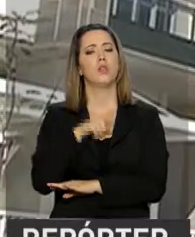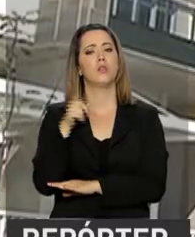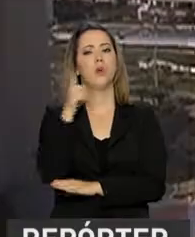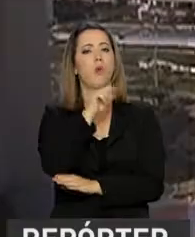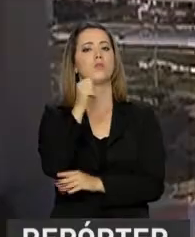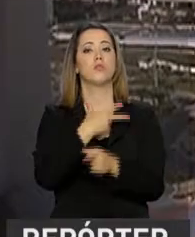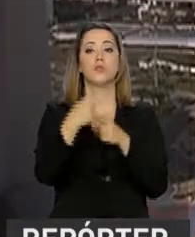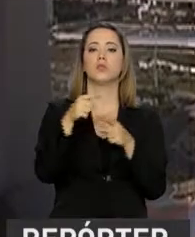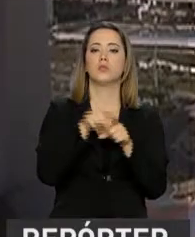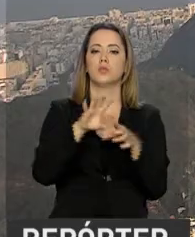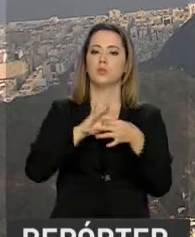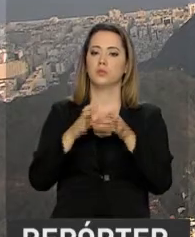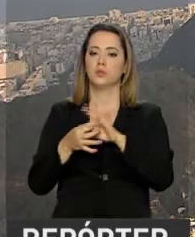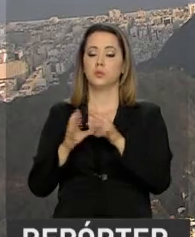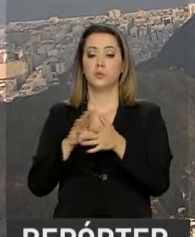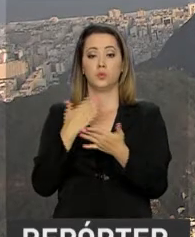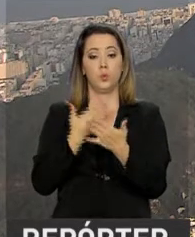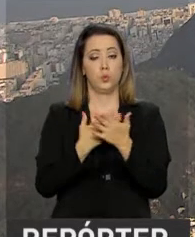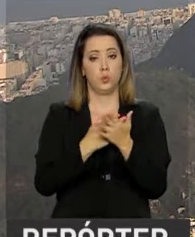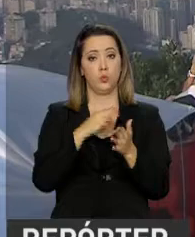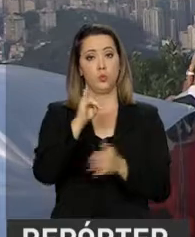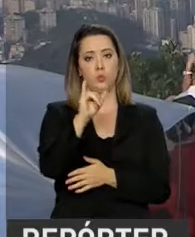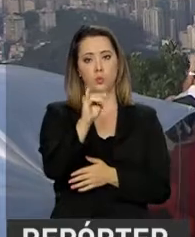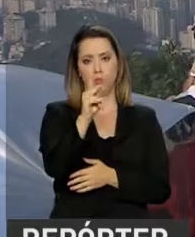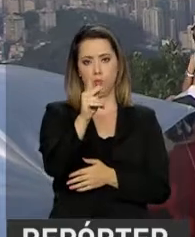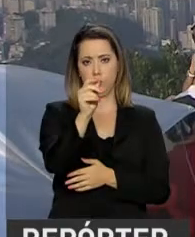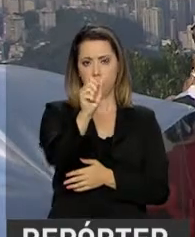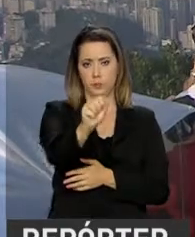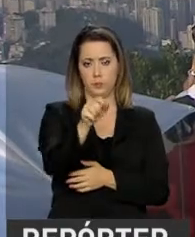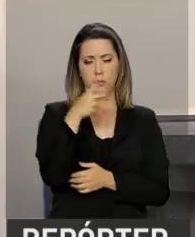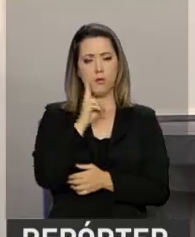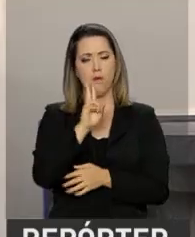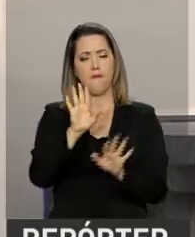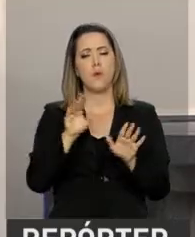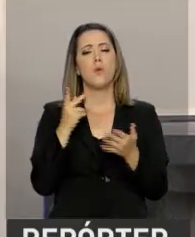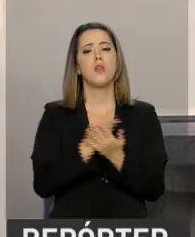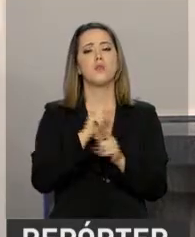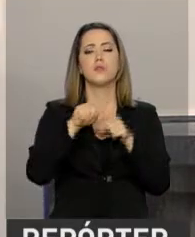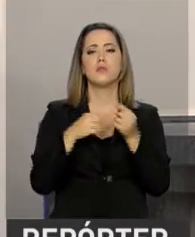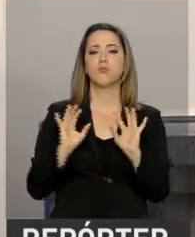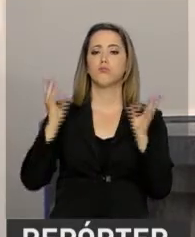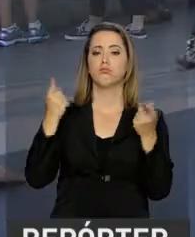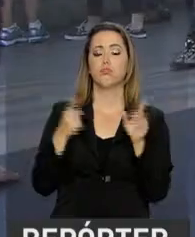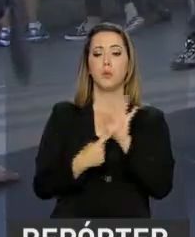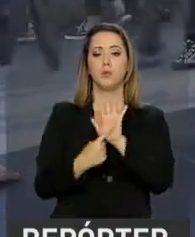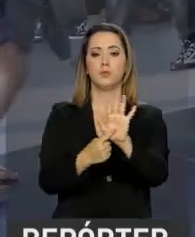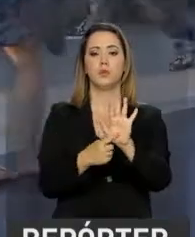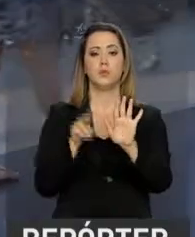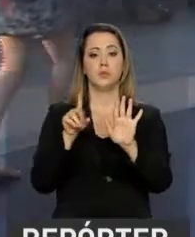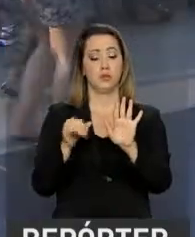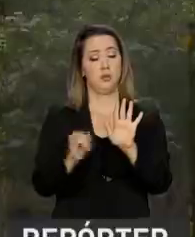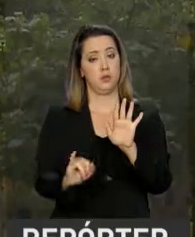ganhando com os jogos olímpicos um estudo do ipea que analisa os primeiros impactos após grandes eventos mostra que se não